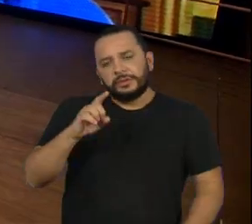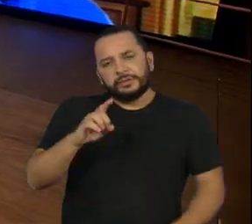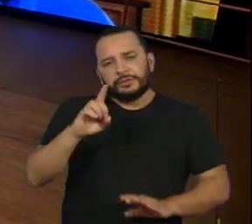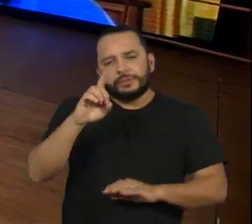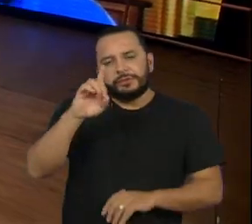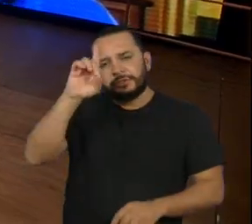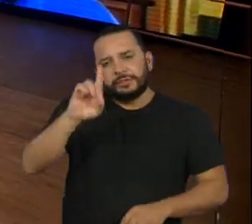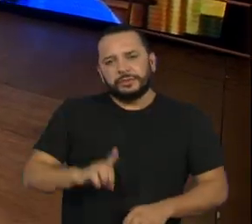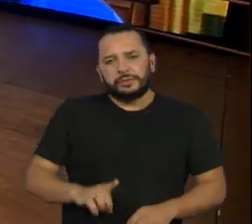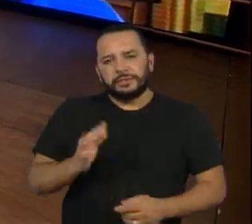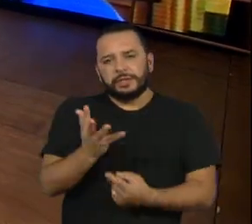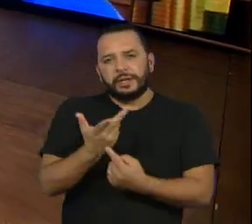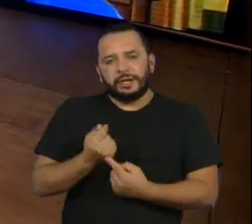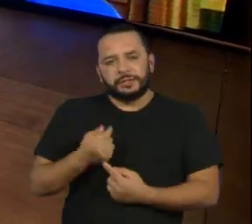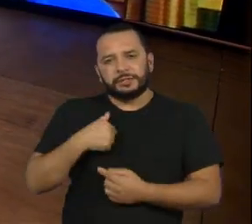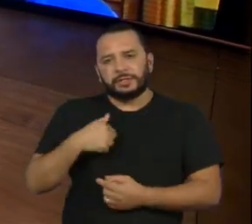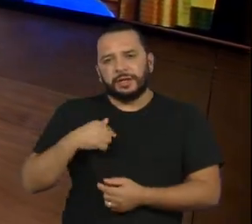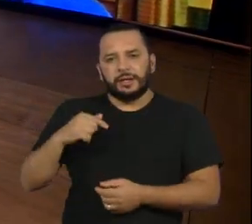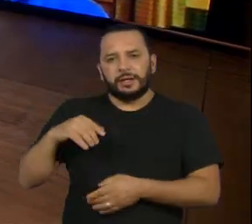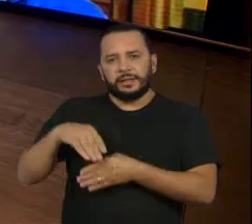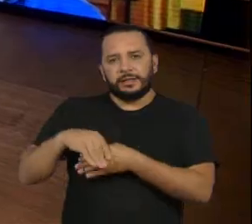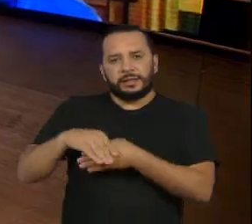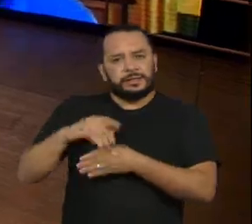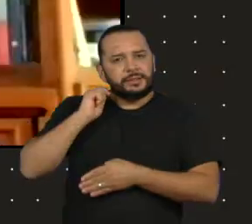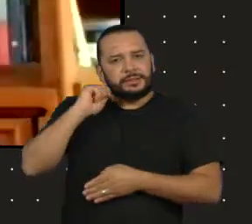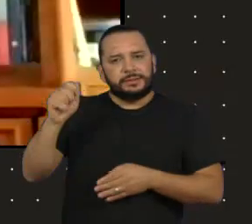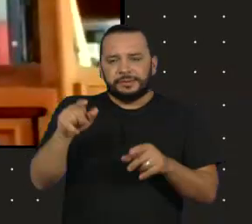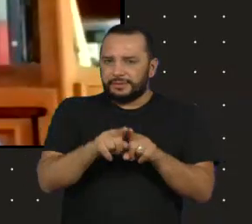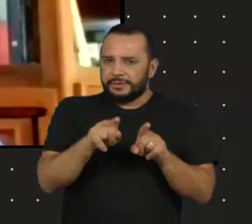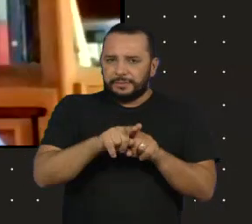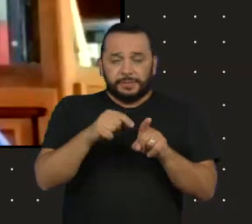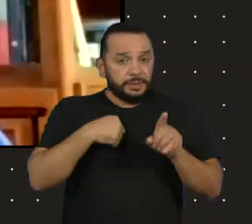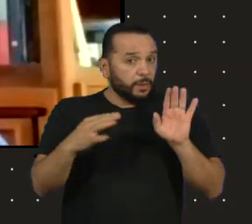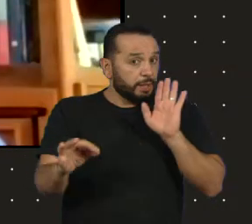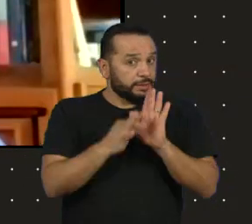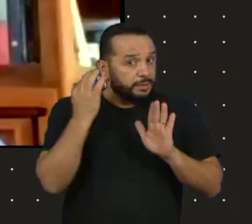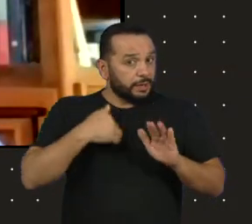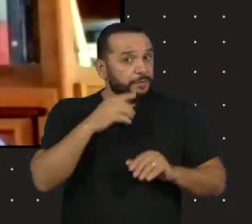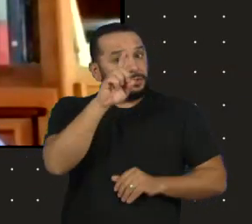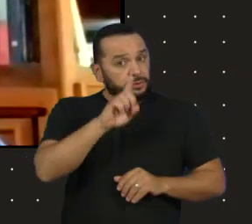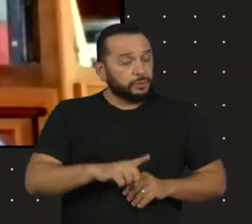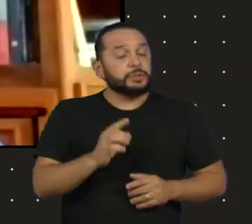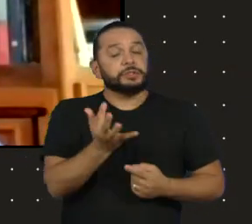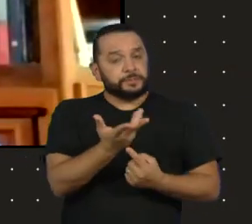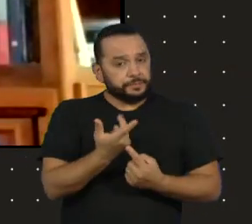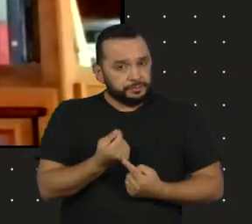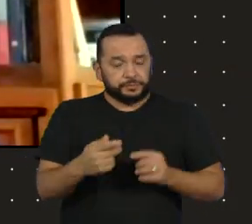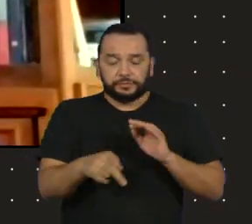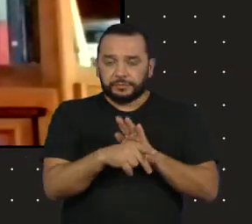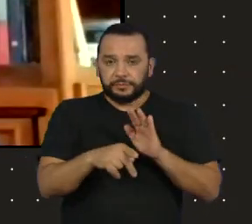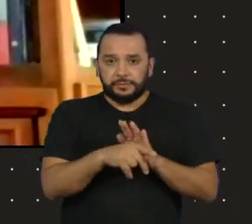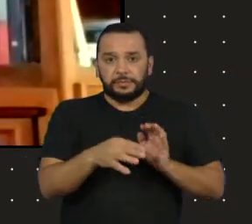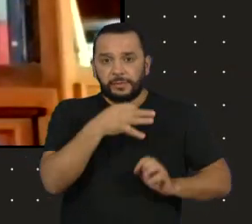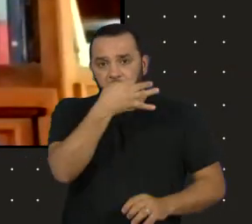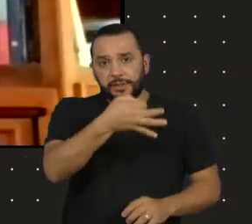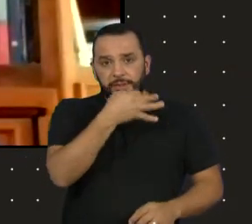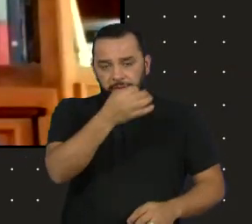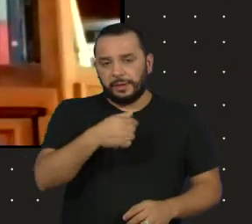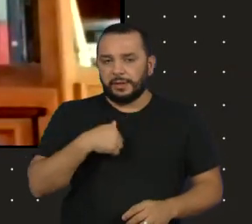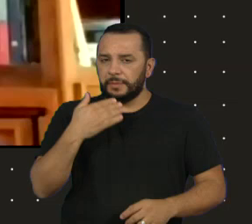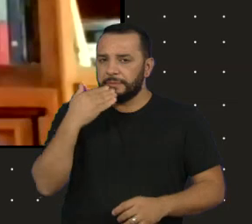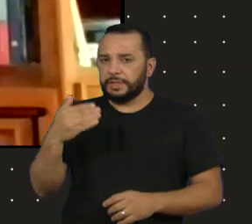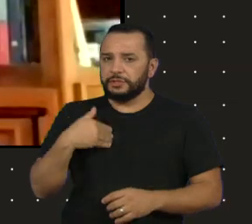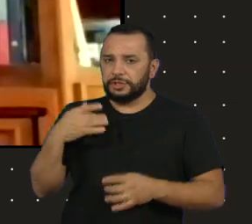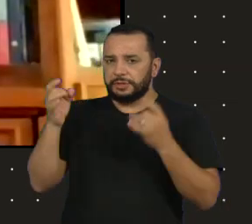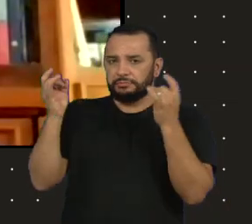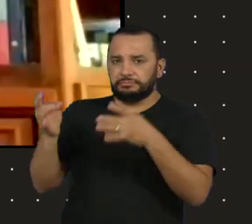e assinava a direção de arte do jornal Opinião. E, pressionado, eu preferi me